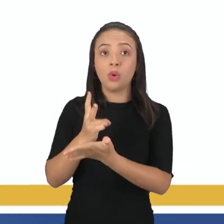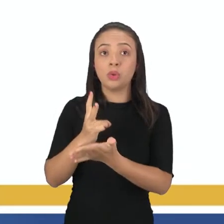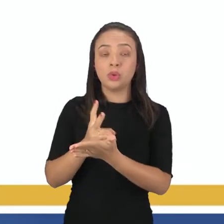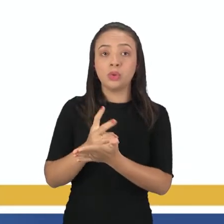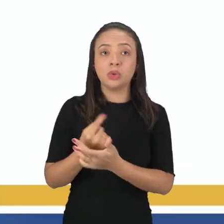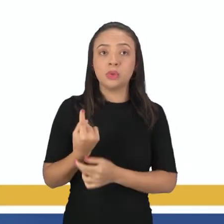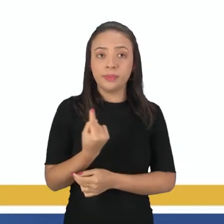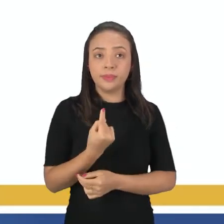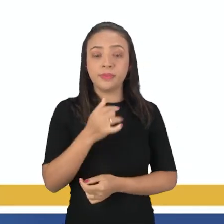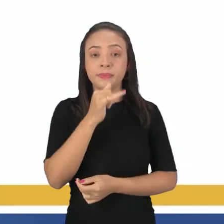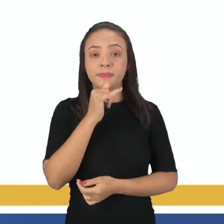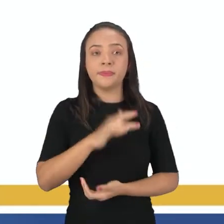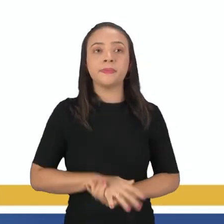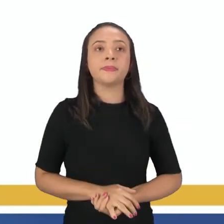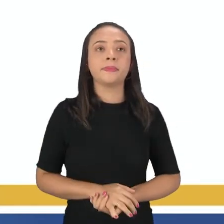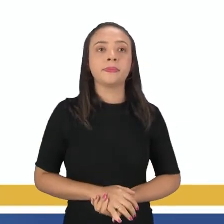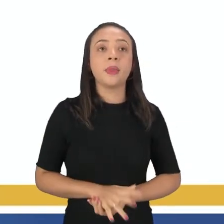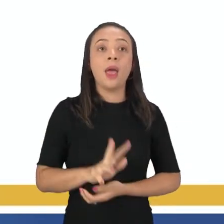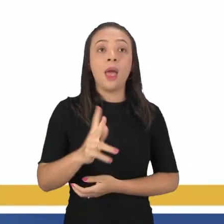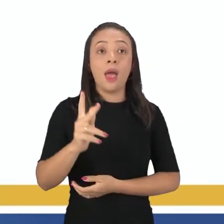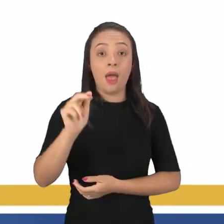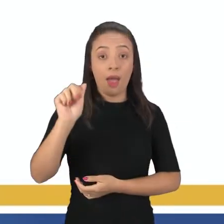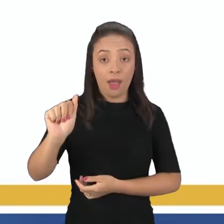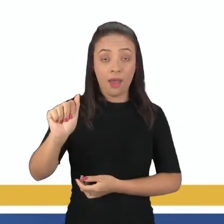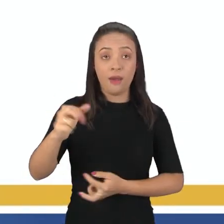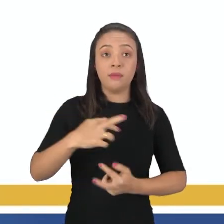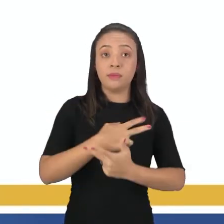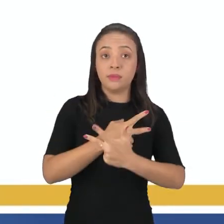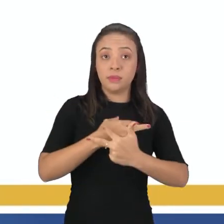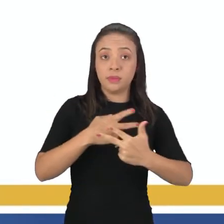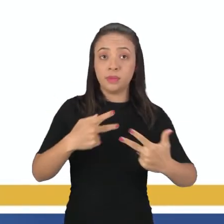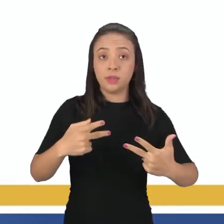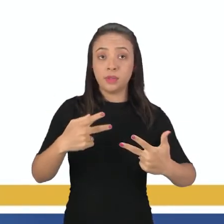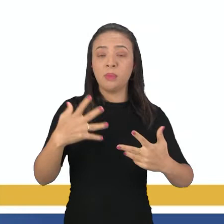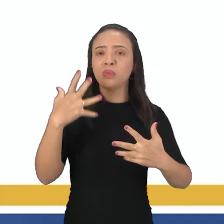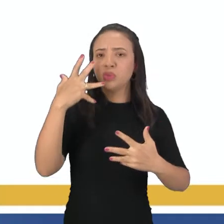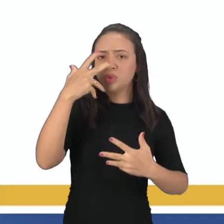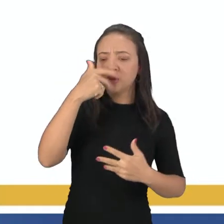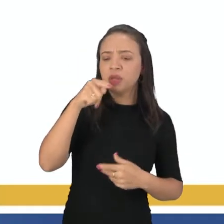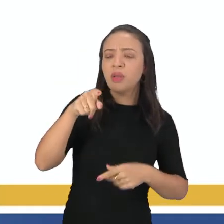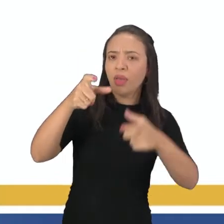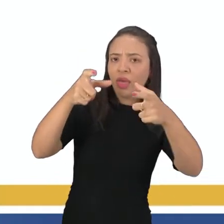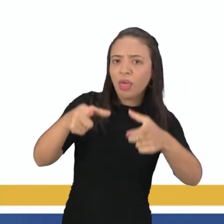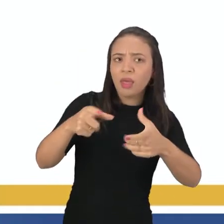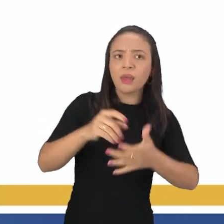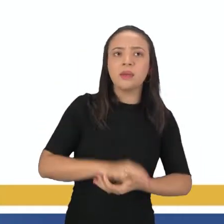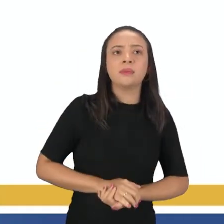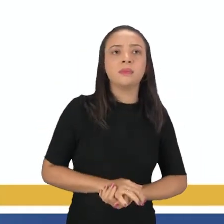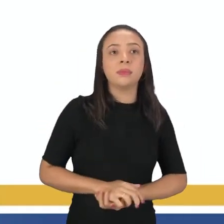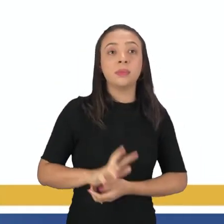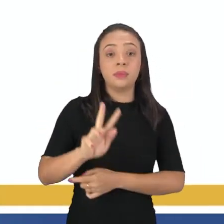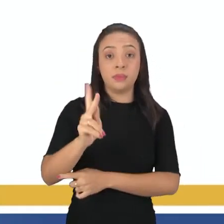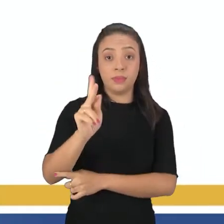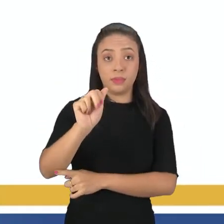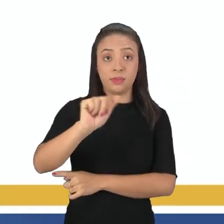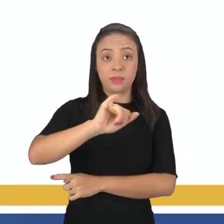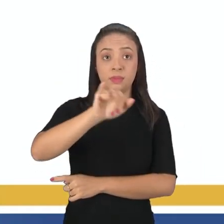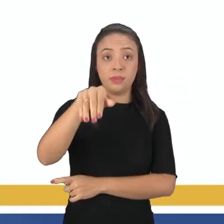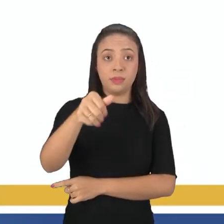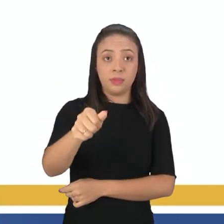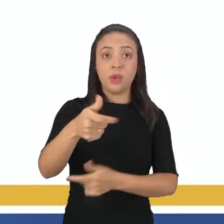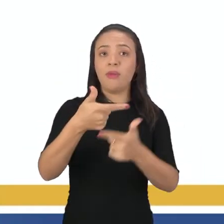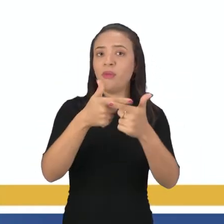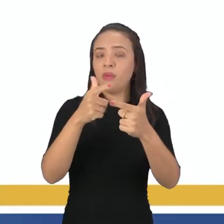no singular. Exemplo, há muitas coisas belas naquele lugar. Haja os problemas